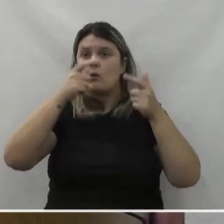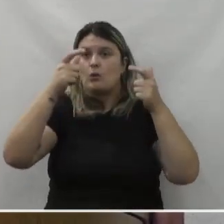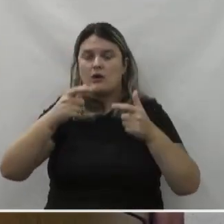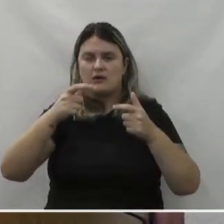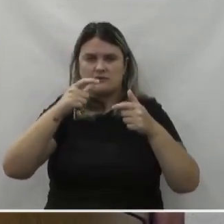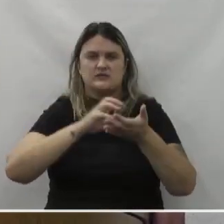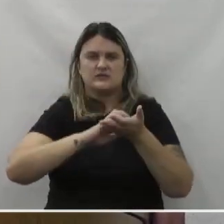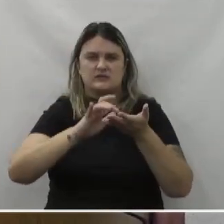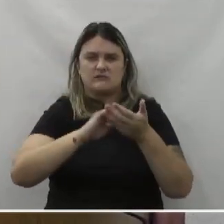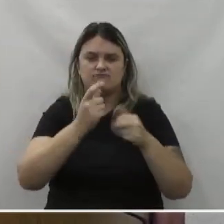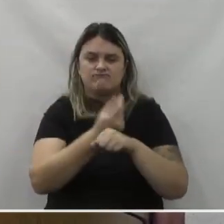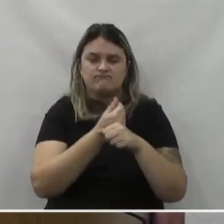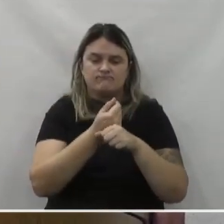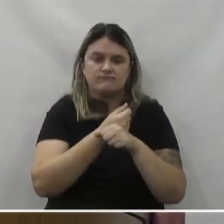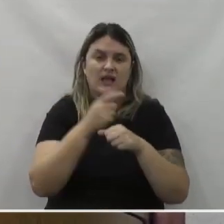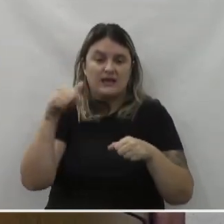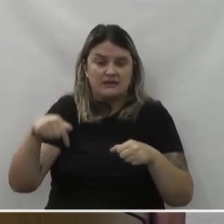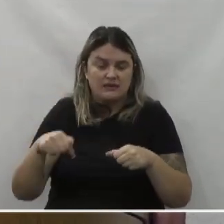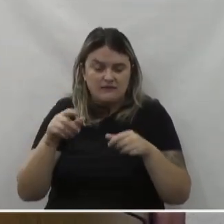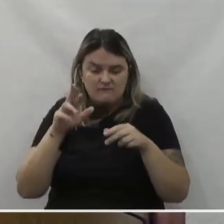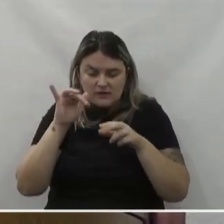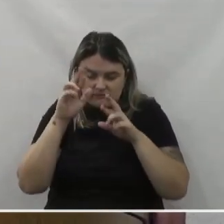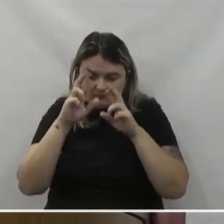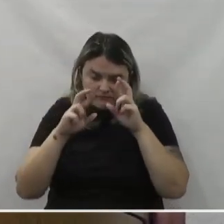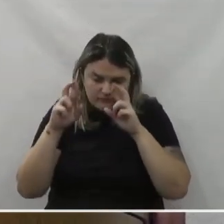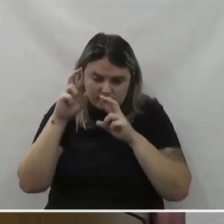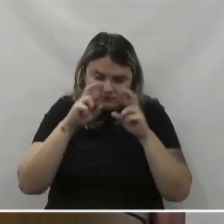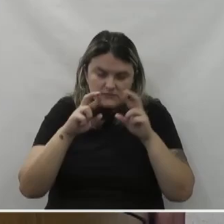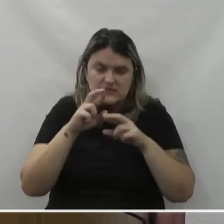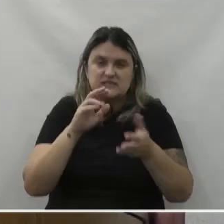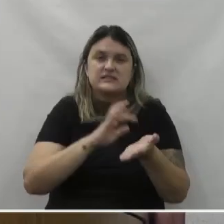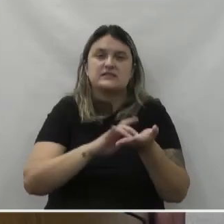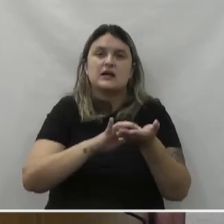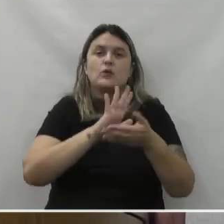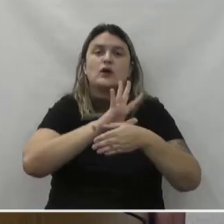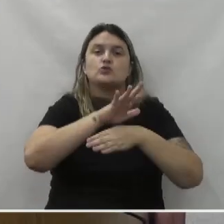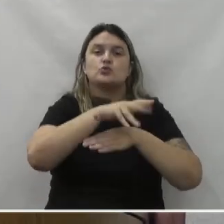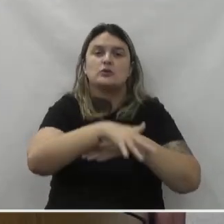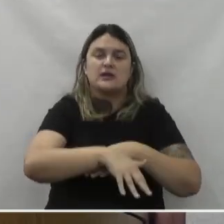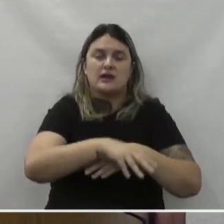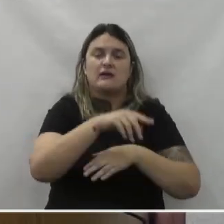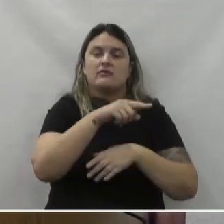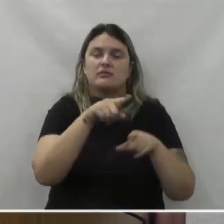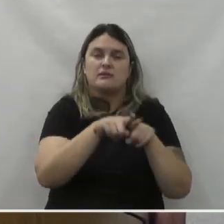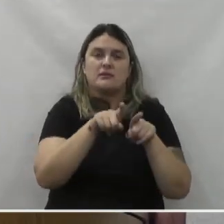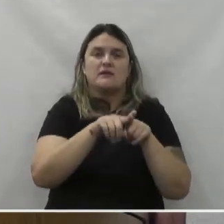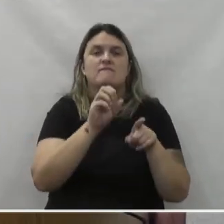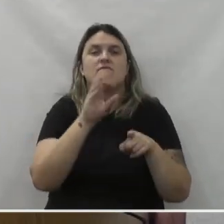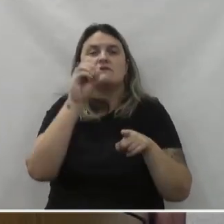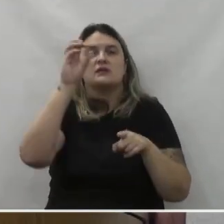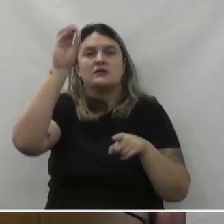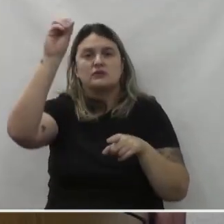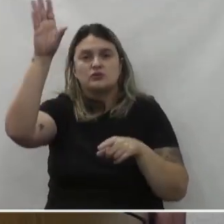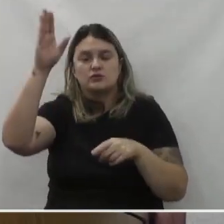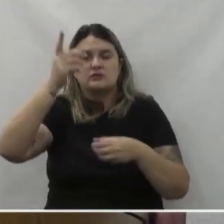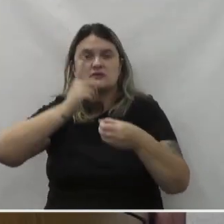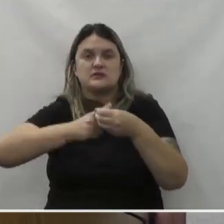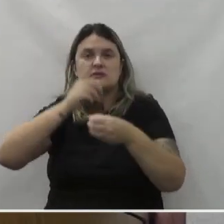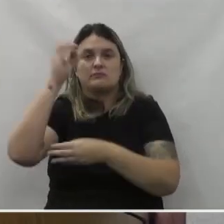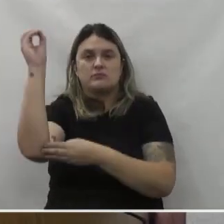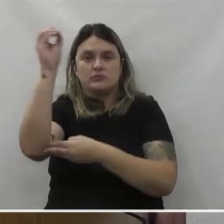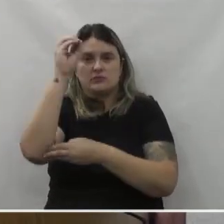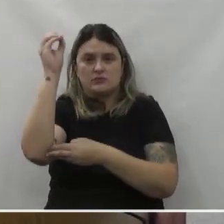fazendo uma análise mais minuciosa, né, o Cachoeira. Também viajou até lá em Porto